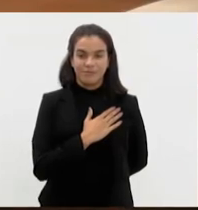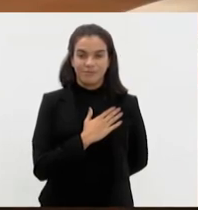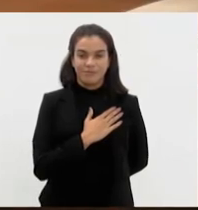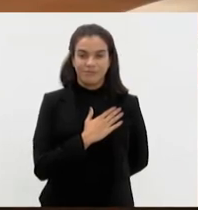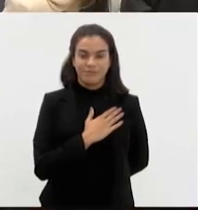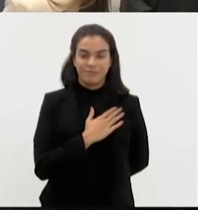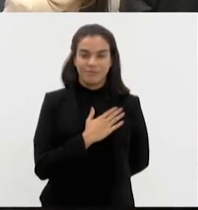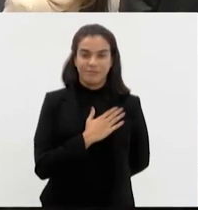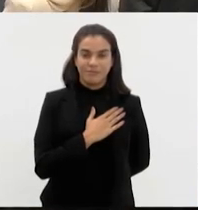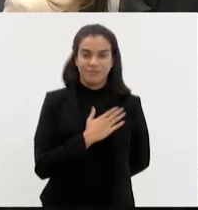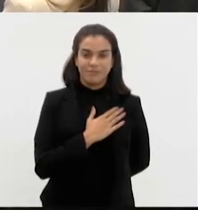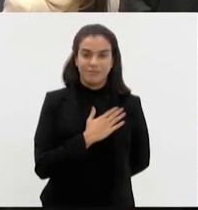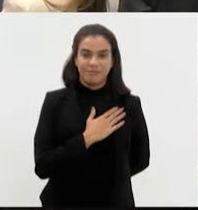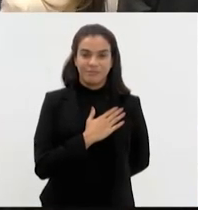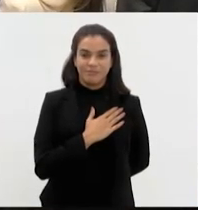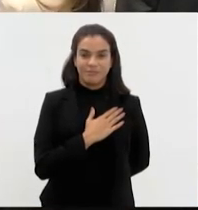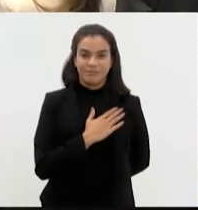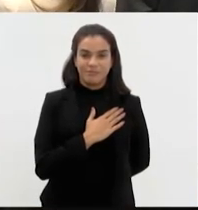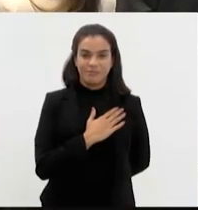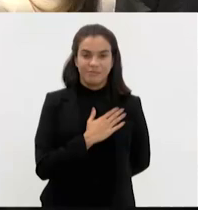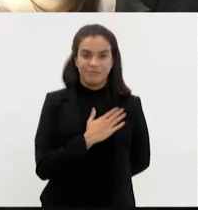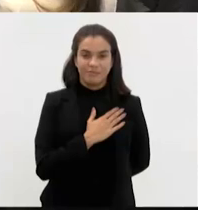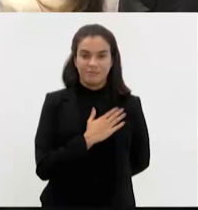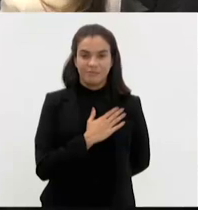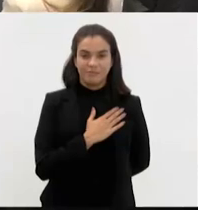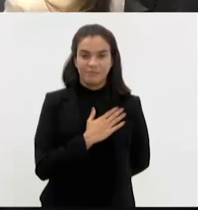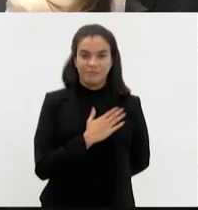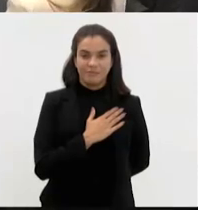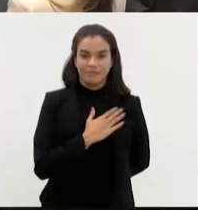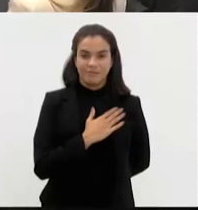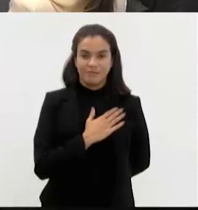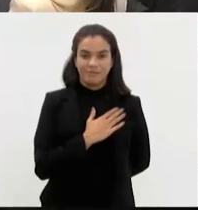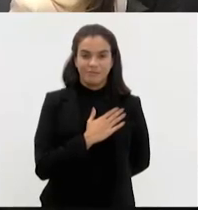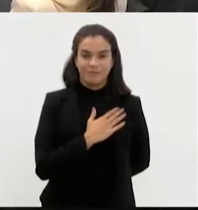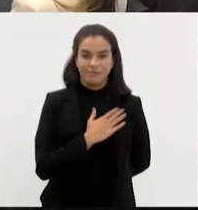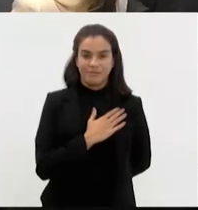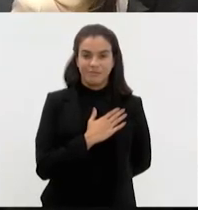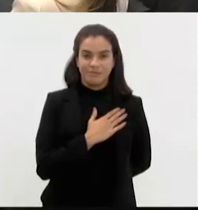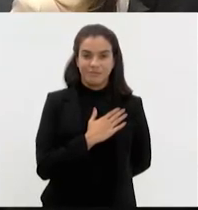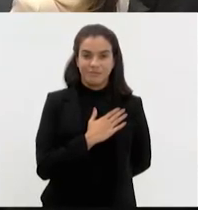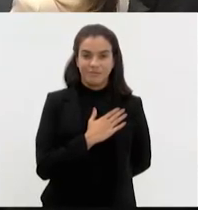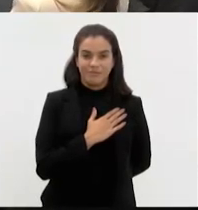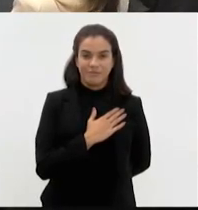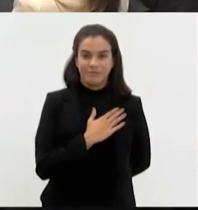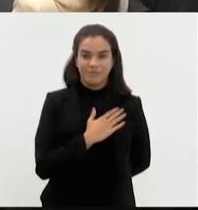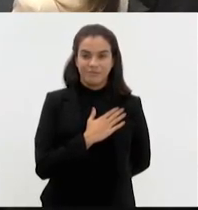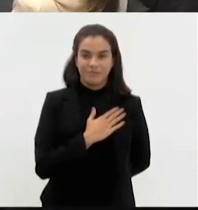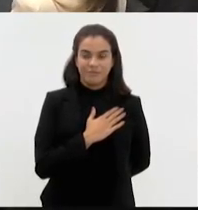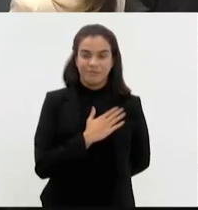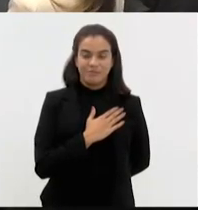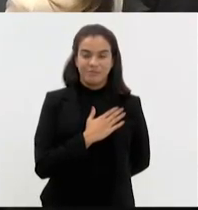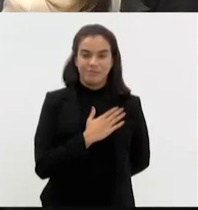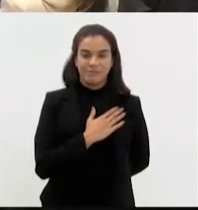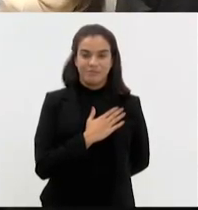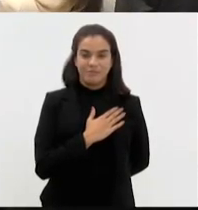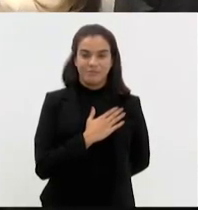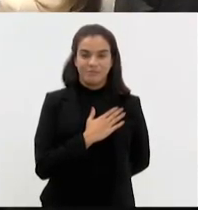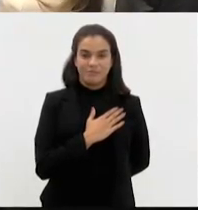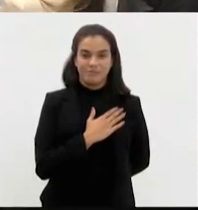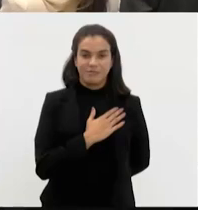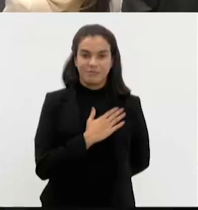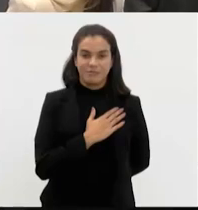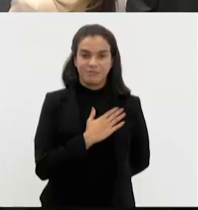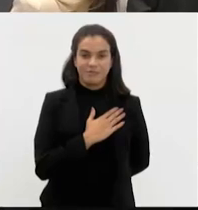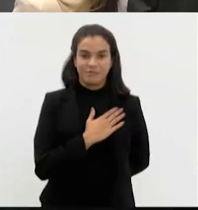ces da Justiça morte verás que o filho teu não foge a luta nem tem